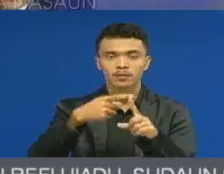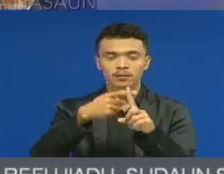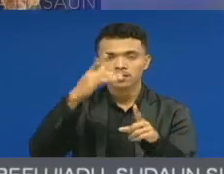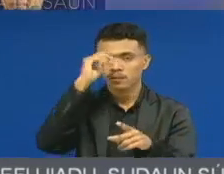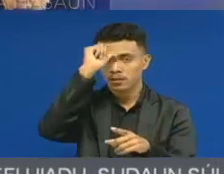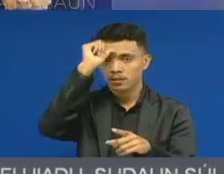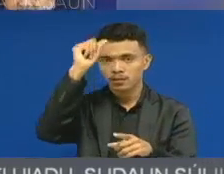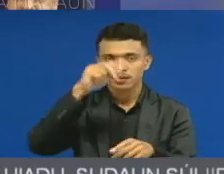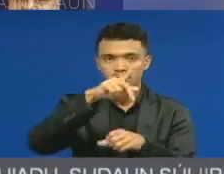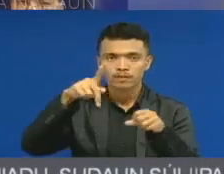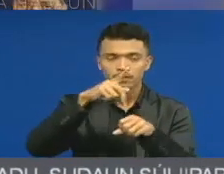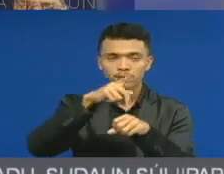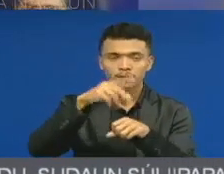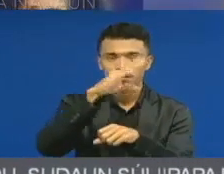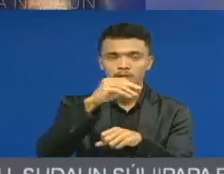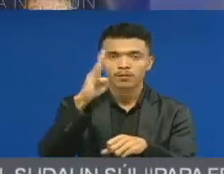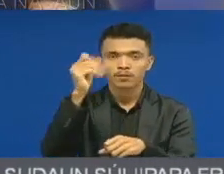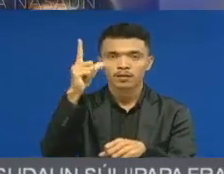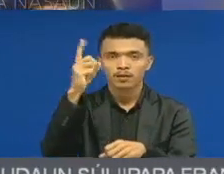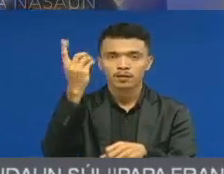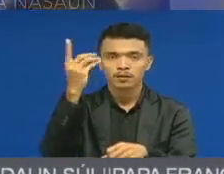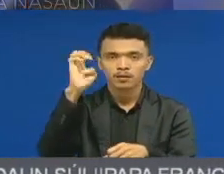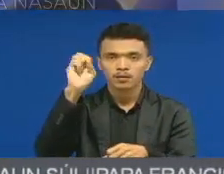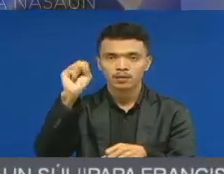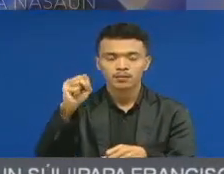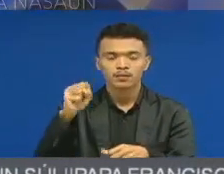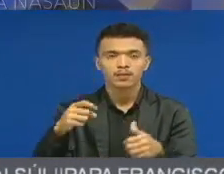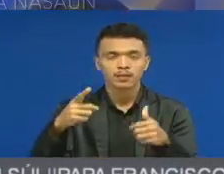Idosi Bangladesh, no Timor Leste, foi makatene here,